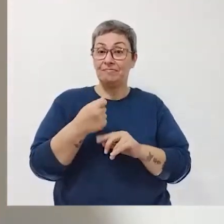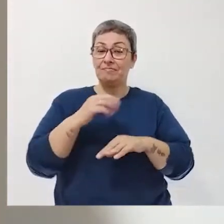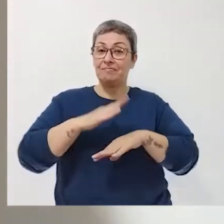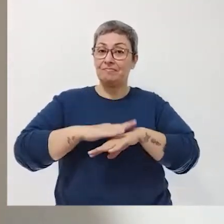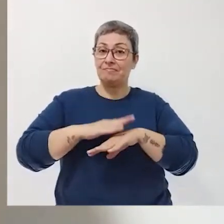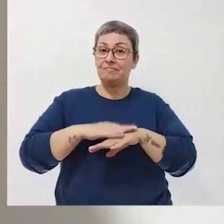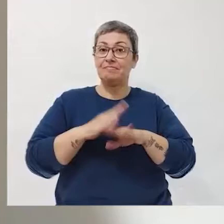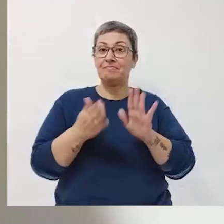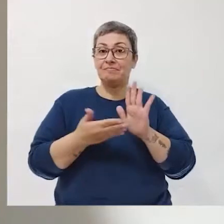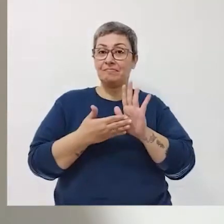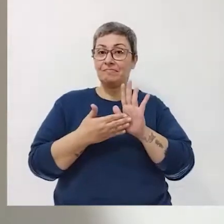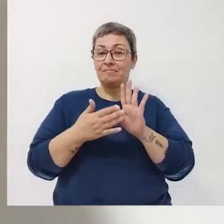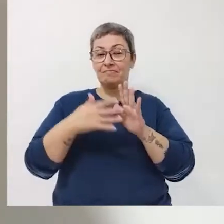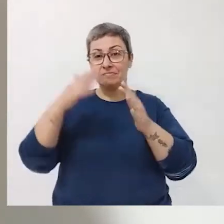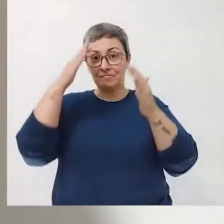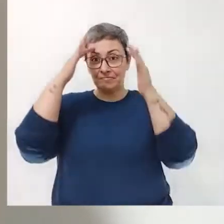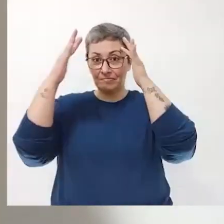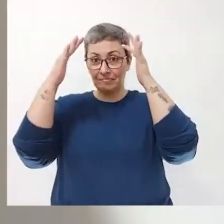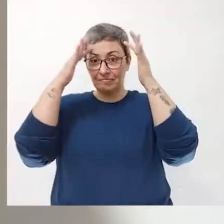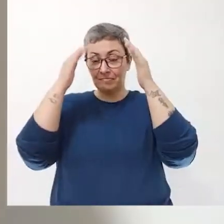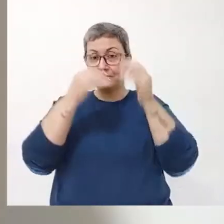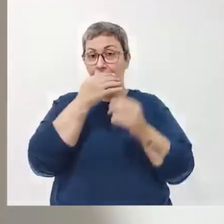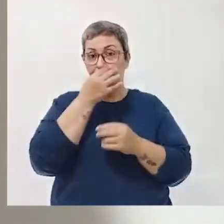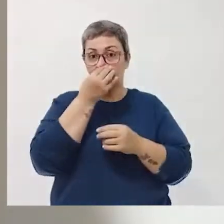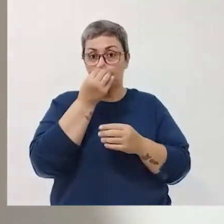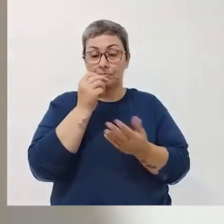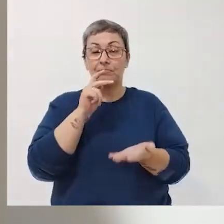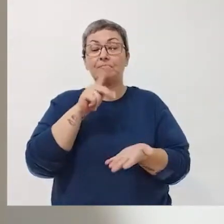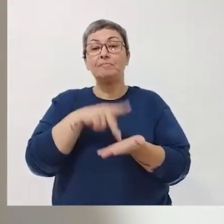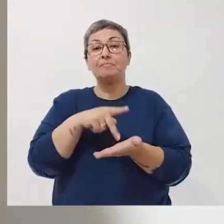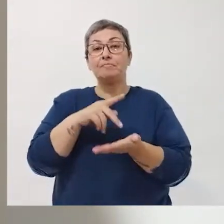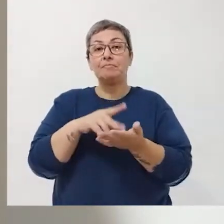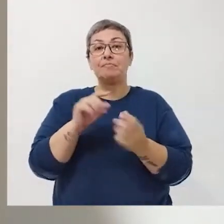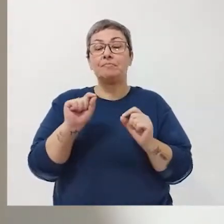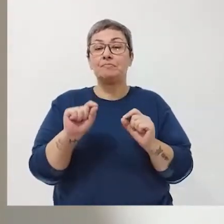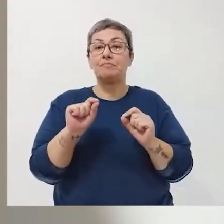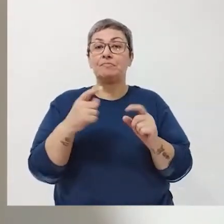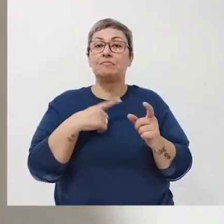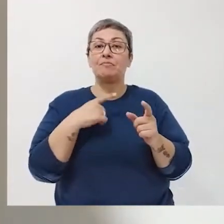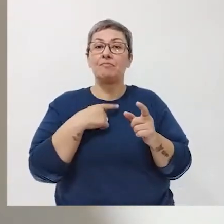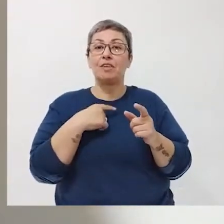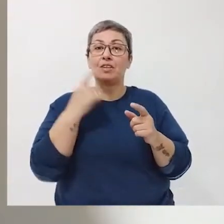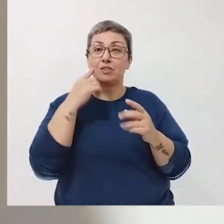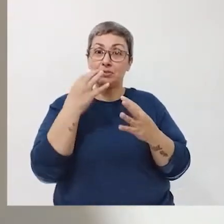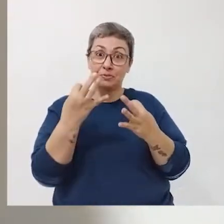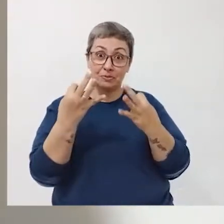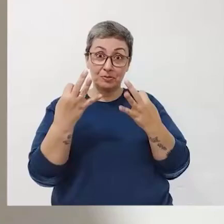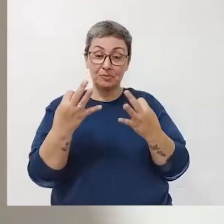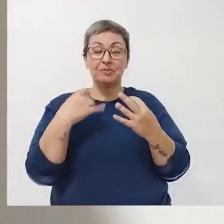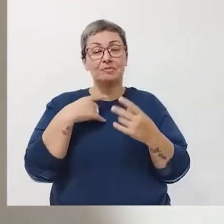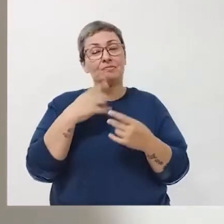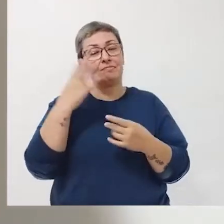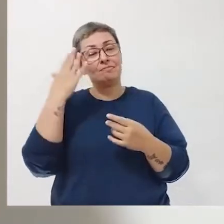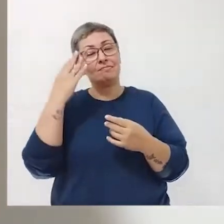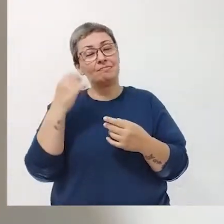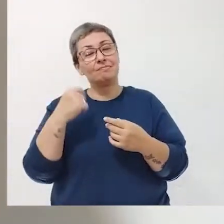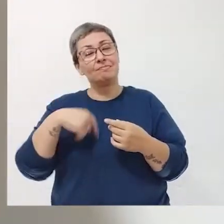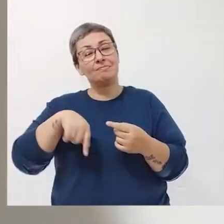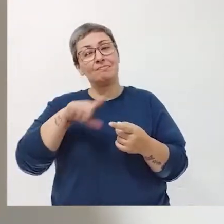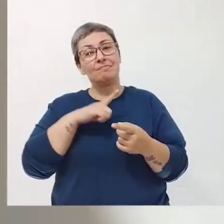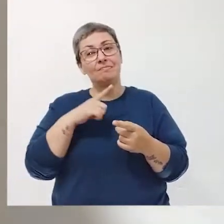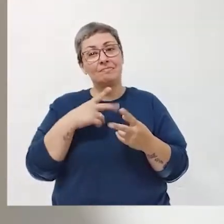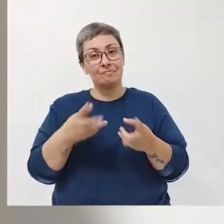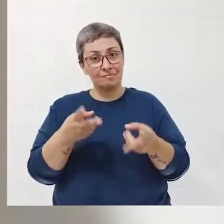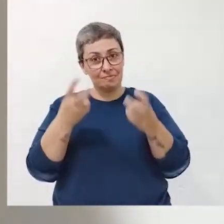propor uma breve reflexão, que na verdade é só chamar atenção, porque eu tenho certeza que vocês